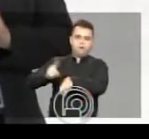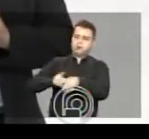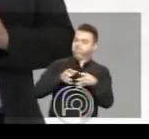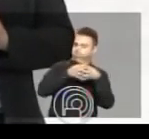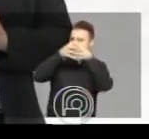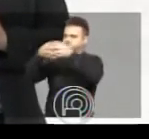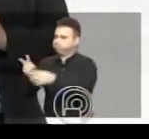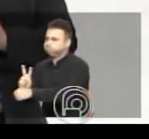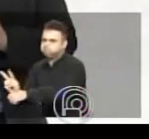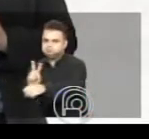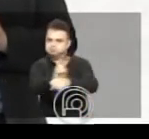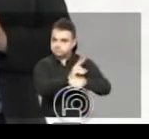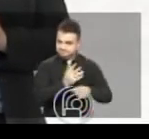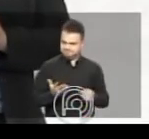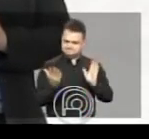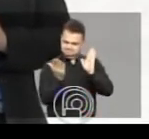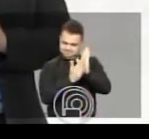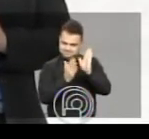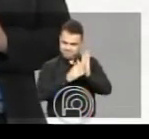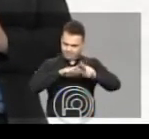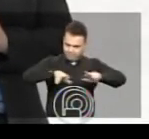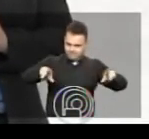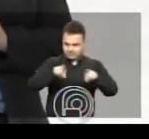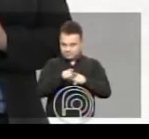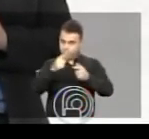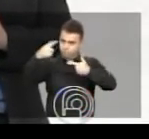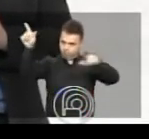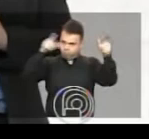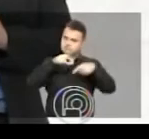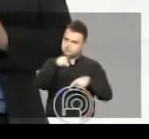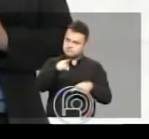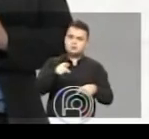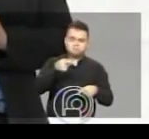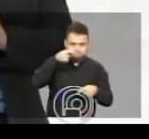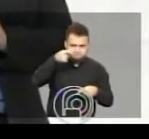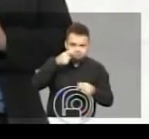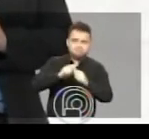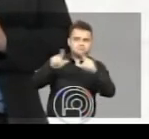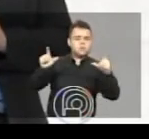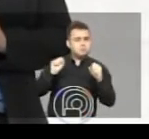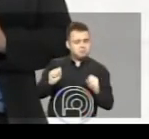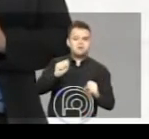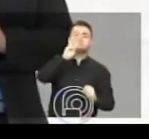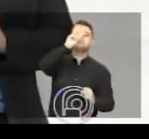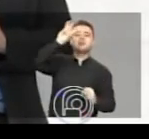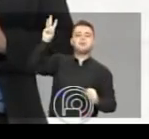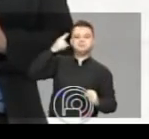outras propostas apresentadas aqui na Câmara de Rio Preto podem ser consultadas no site